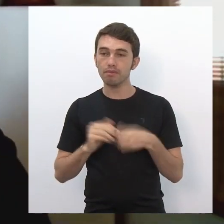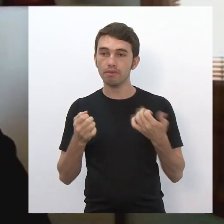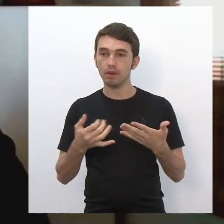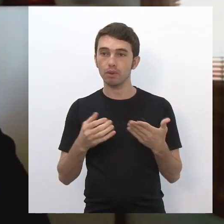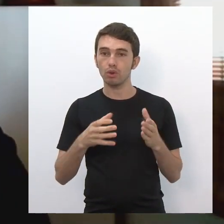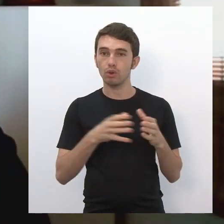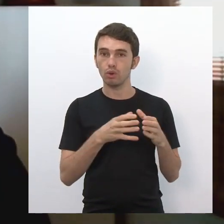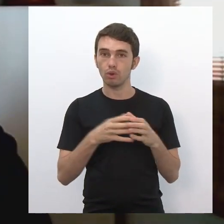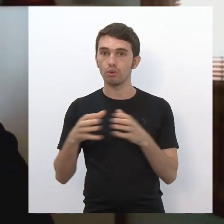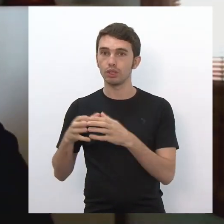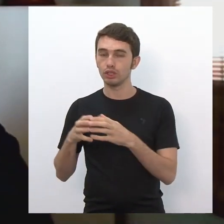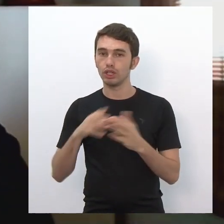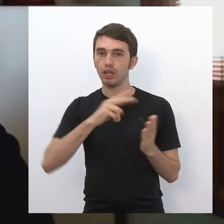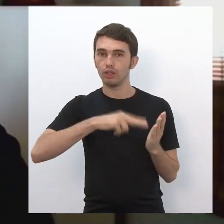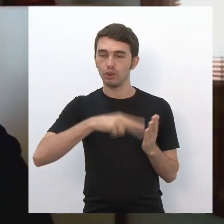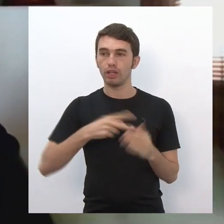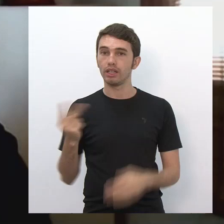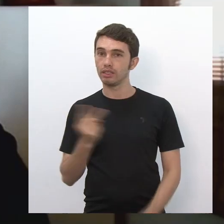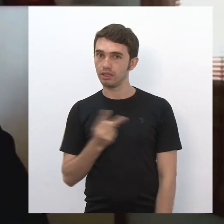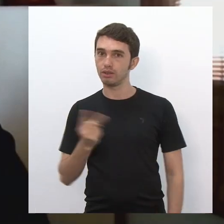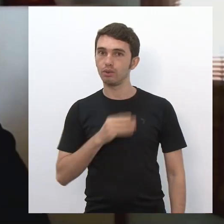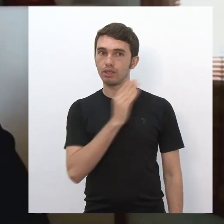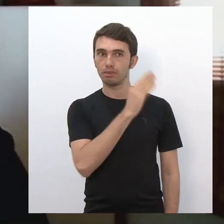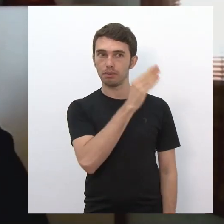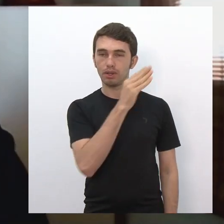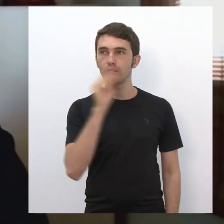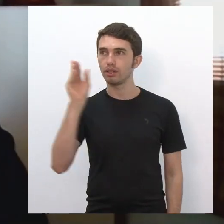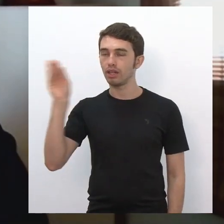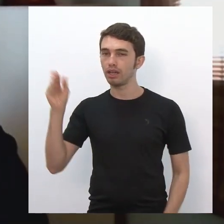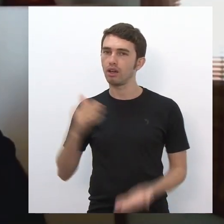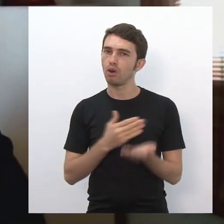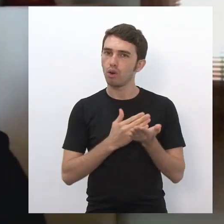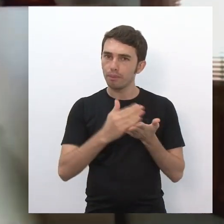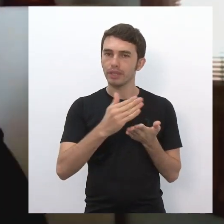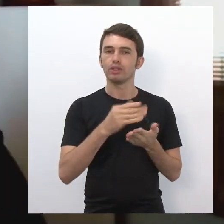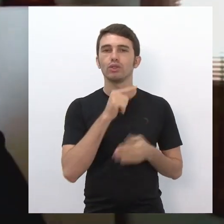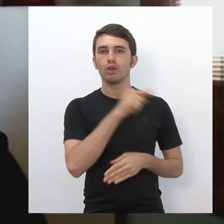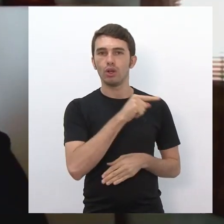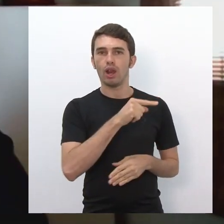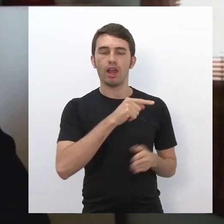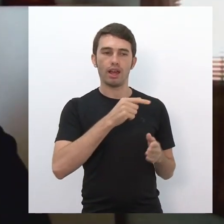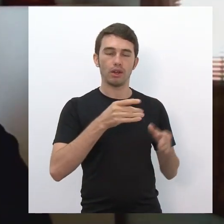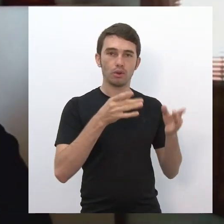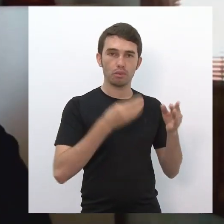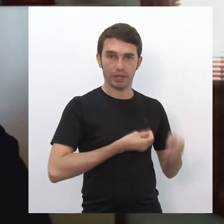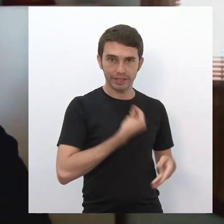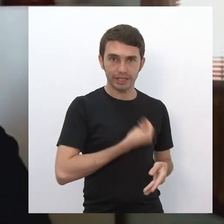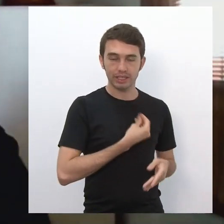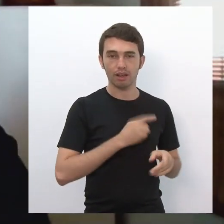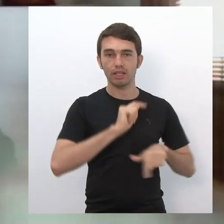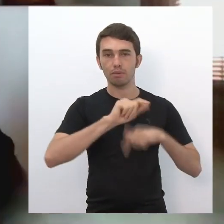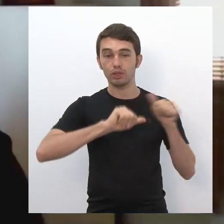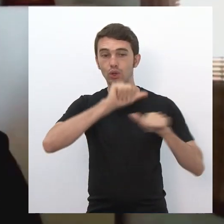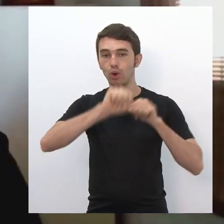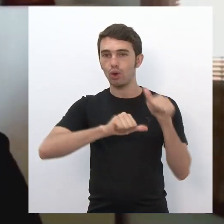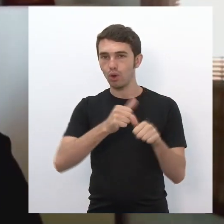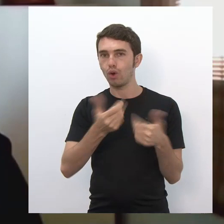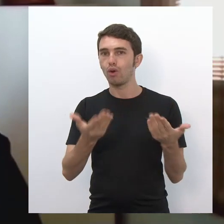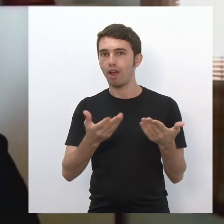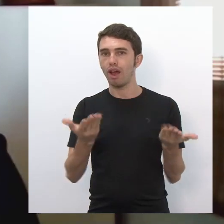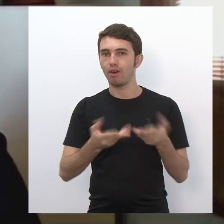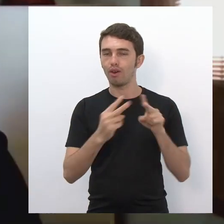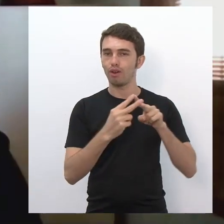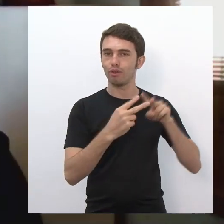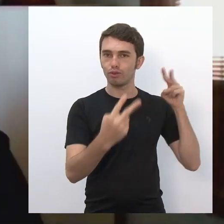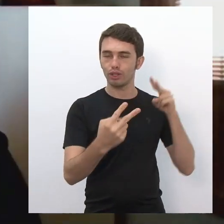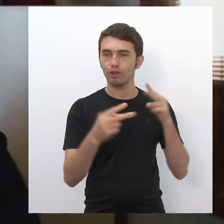duas bibliotecas, que começou no formato presencial e passou para o formato virtual, em função dessa pandemia